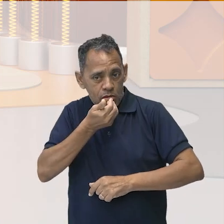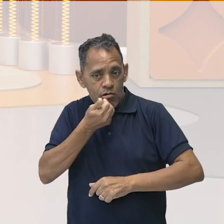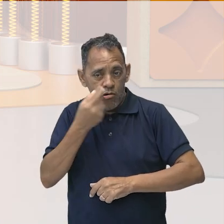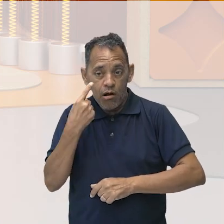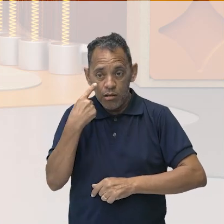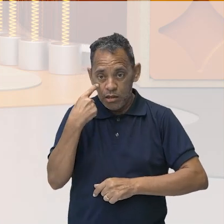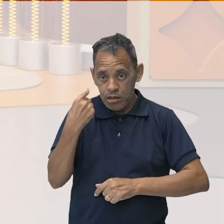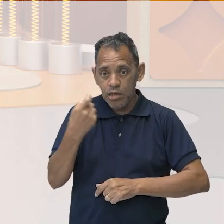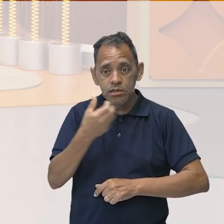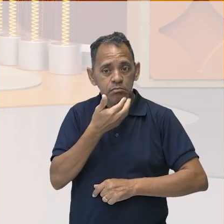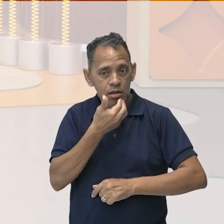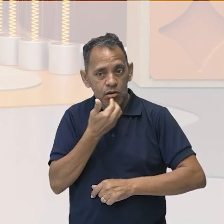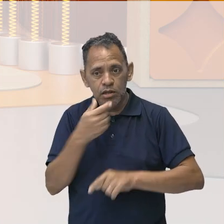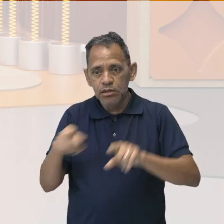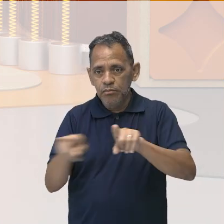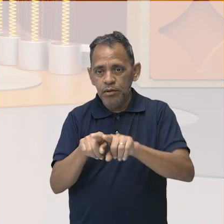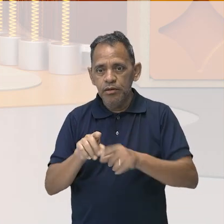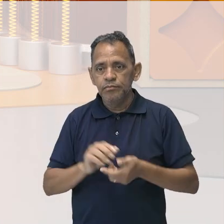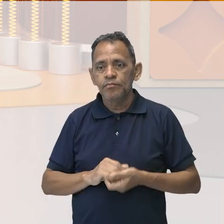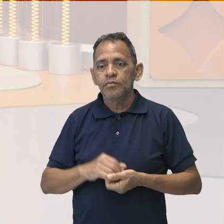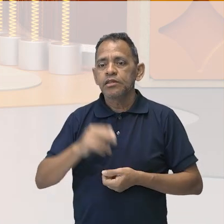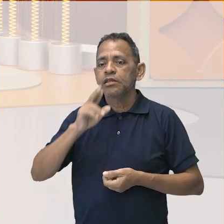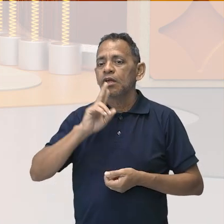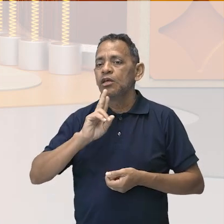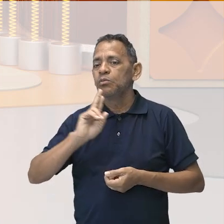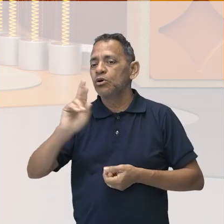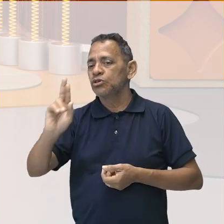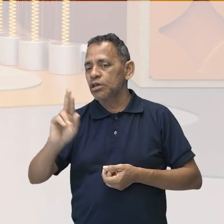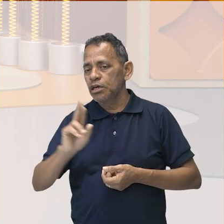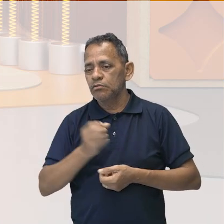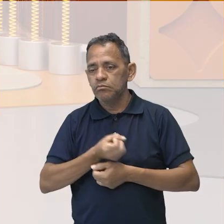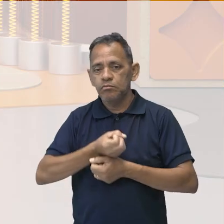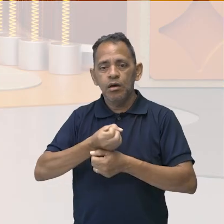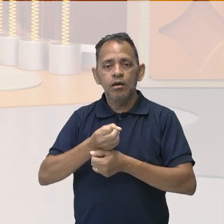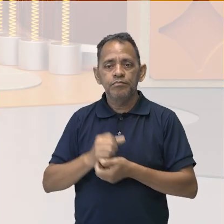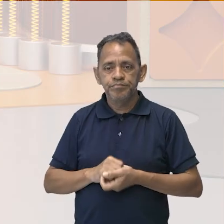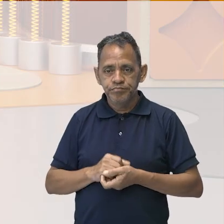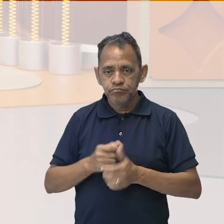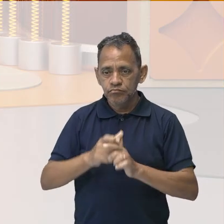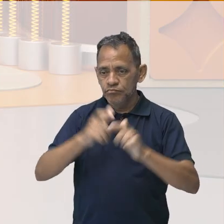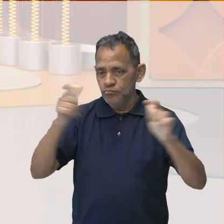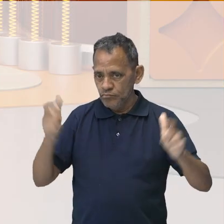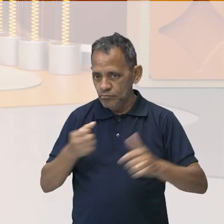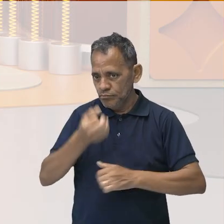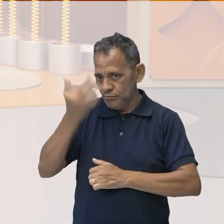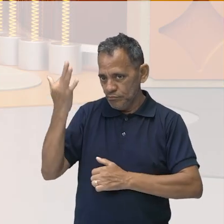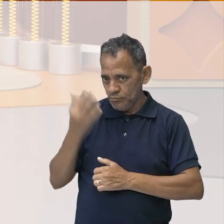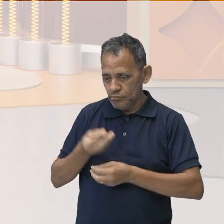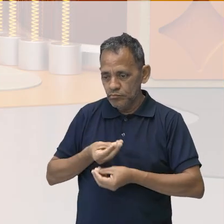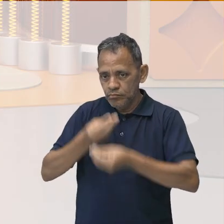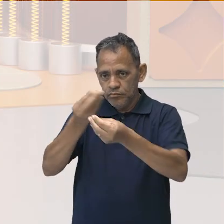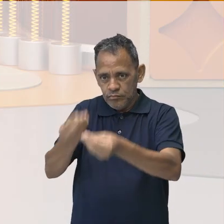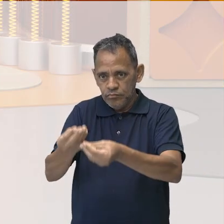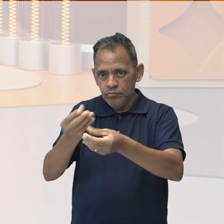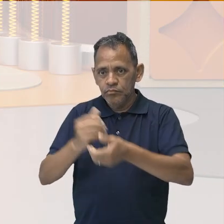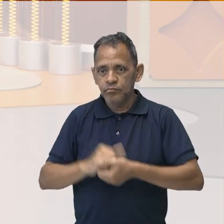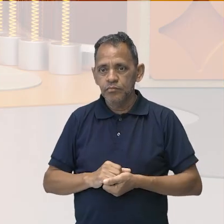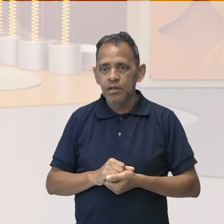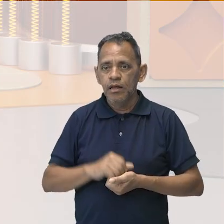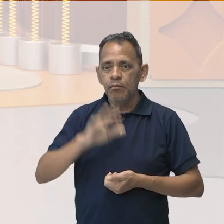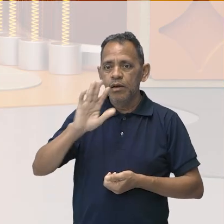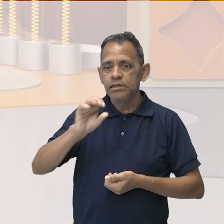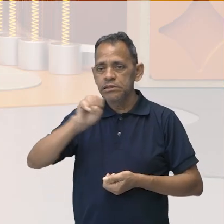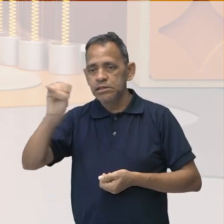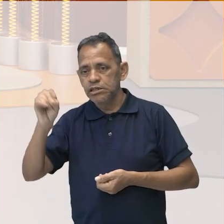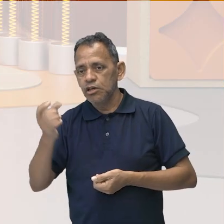vendê-lo, tá? E o resultado é uma maior quantidade ofertada. Mas, por outro lado, gente, se o preço